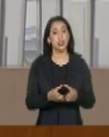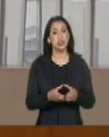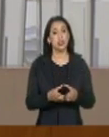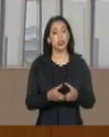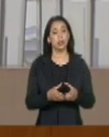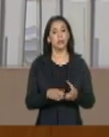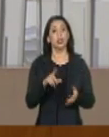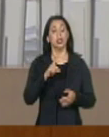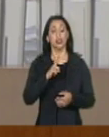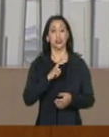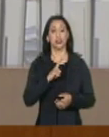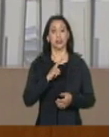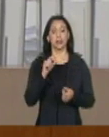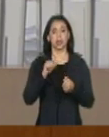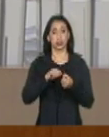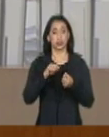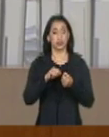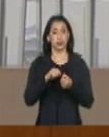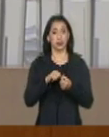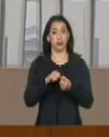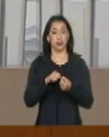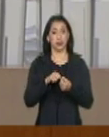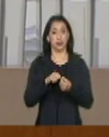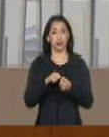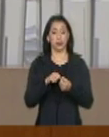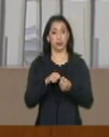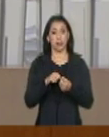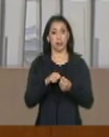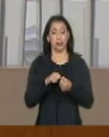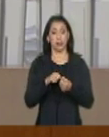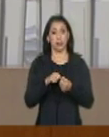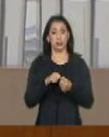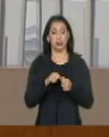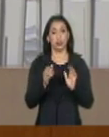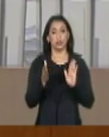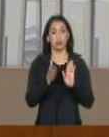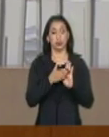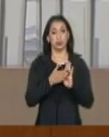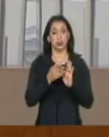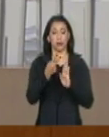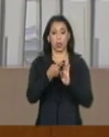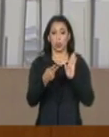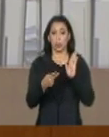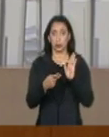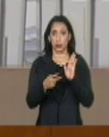que tinha sido estabelecida para proposituras